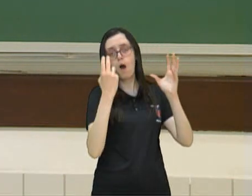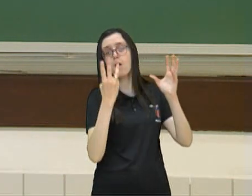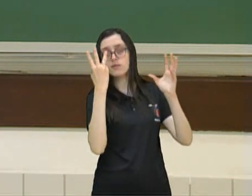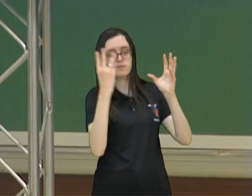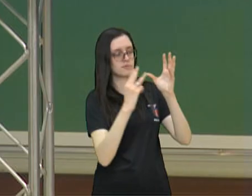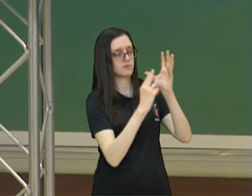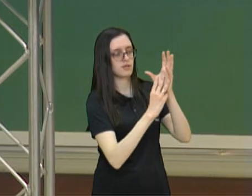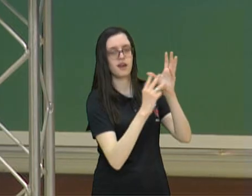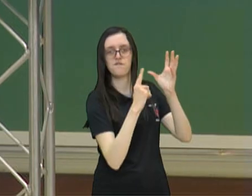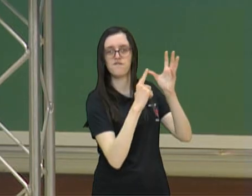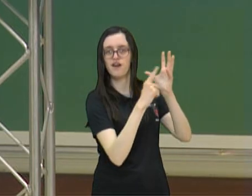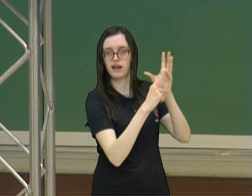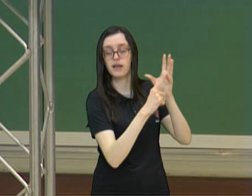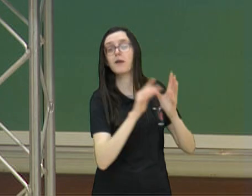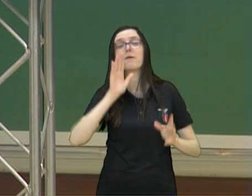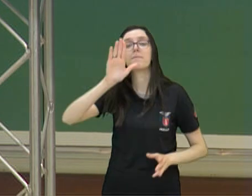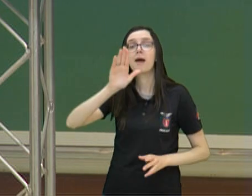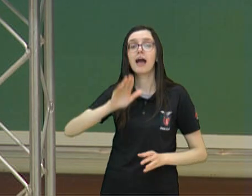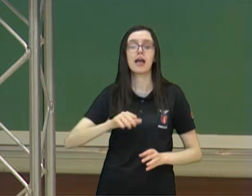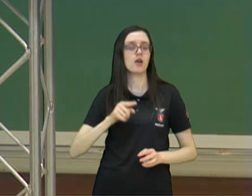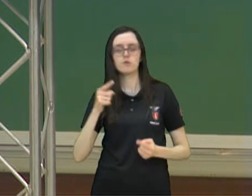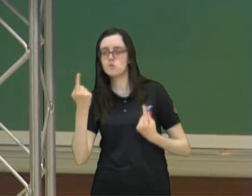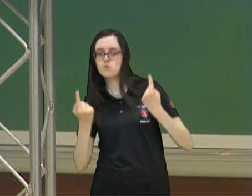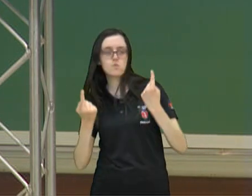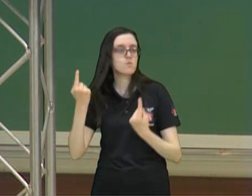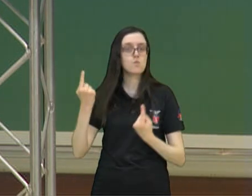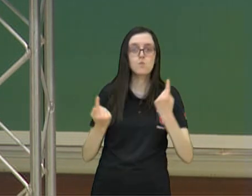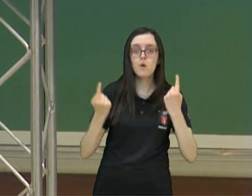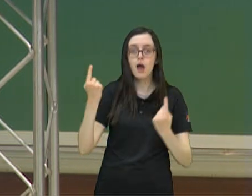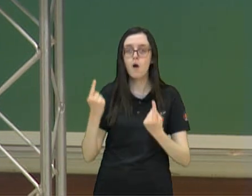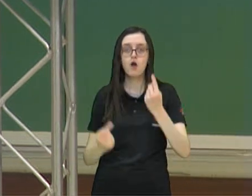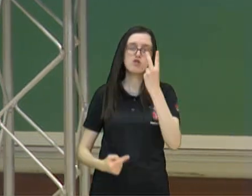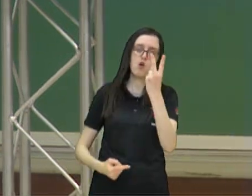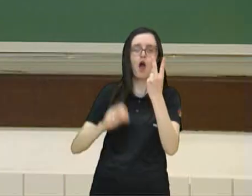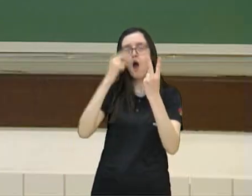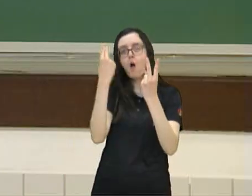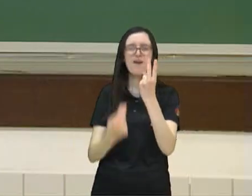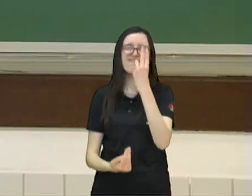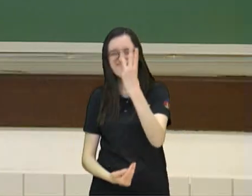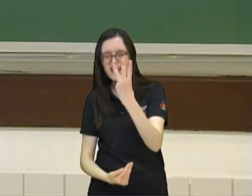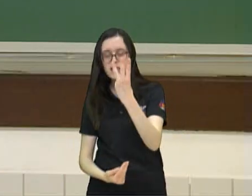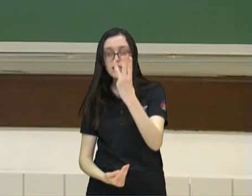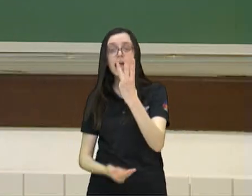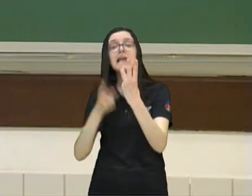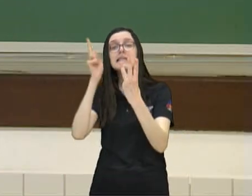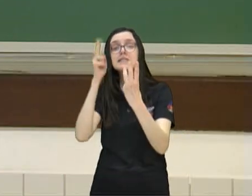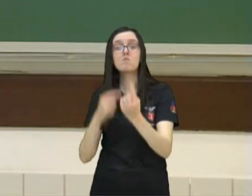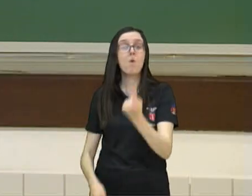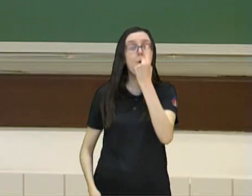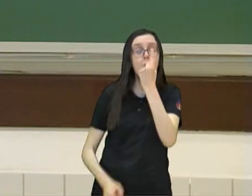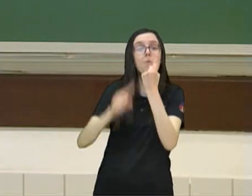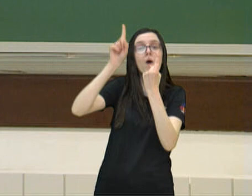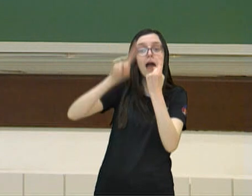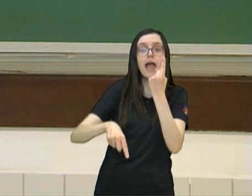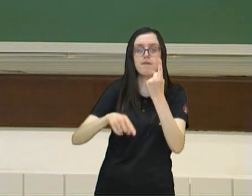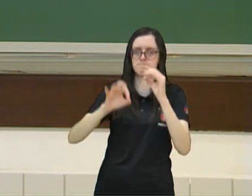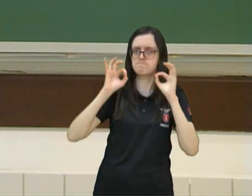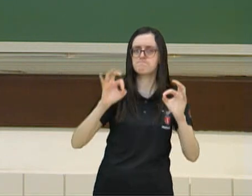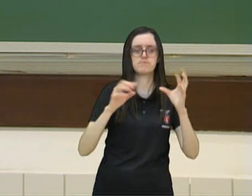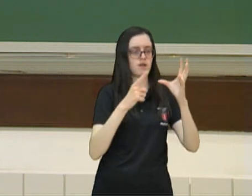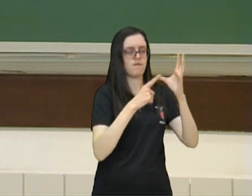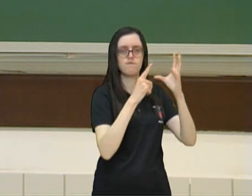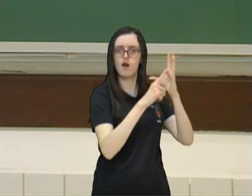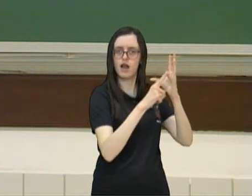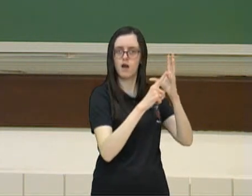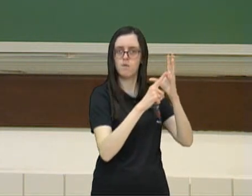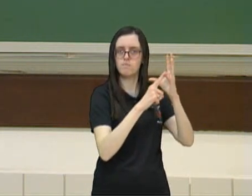acontecer, somente uma delas é considerada vogal. A outra eu vou chamar de semivogal. A vogal é aquela